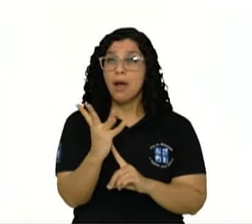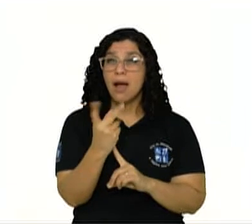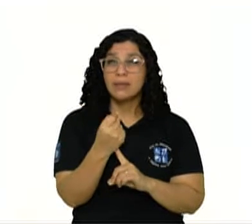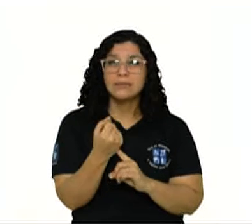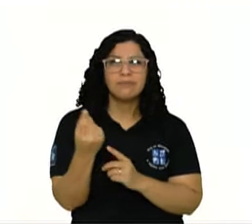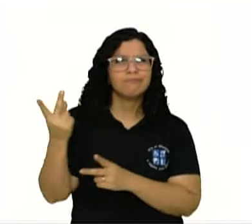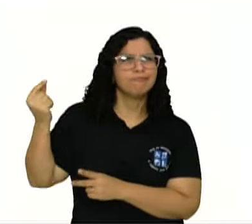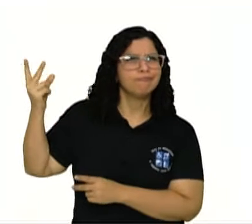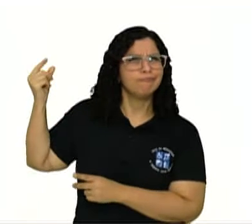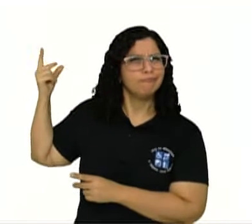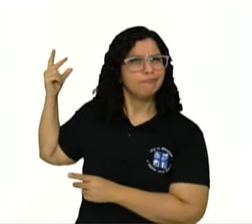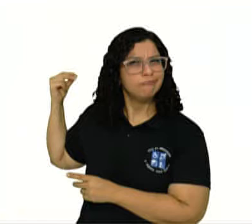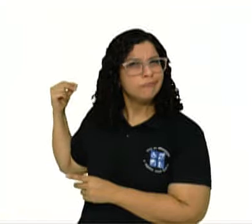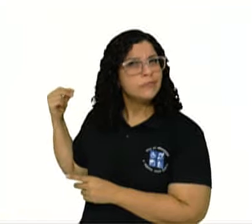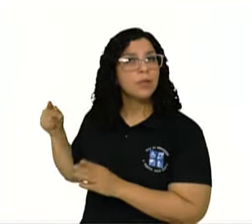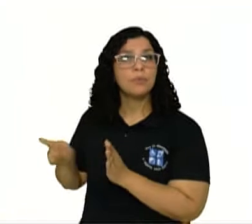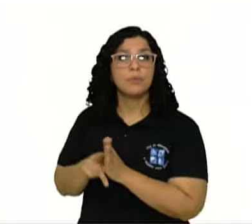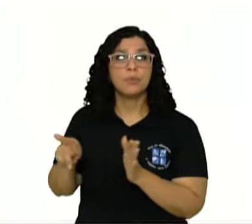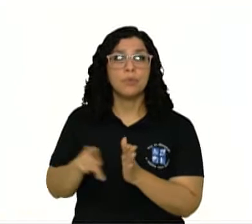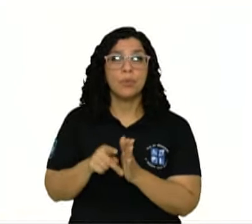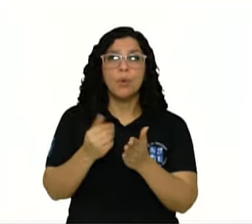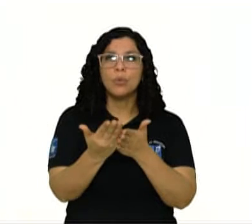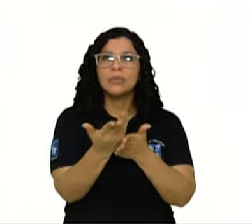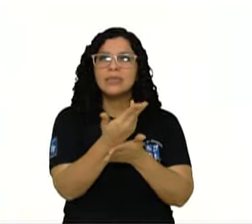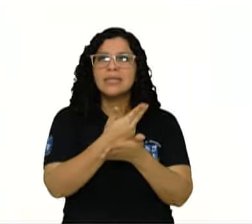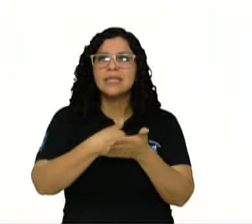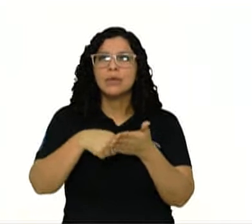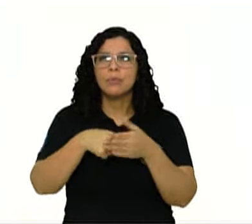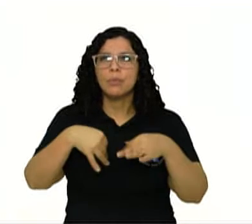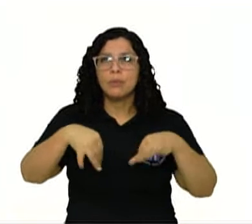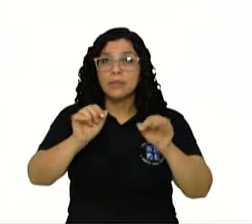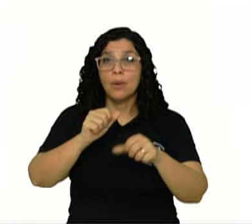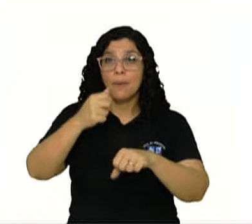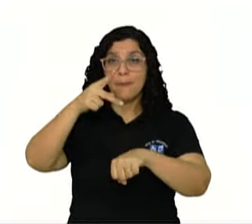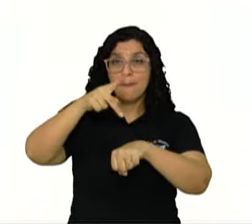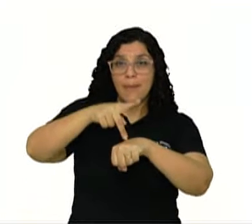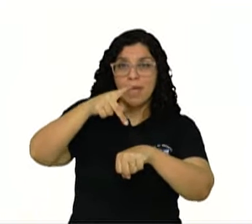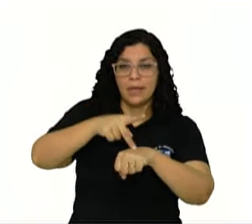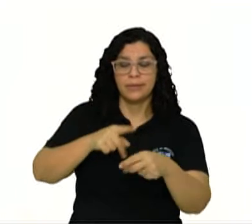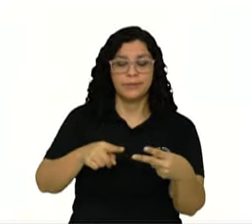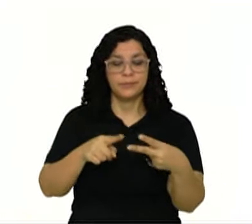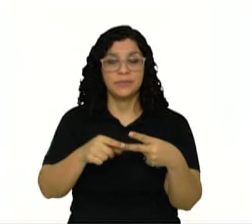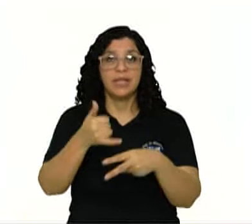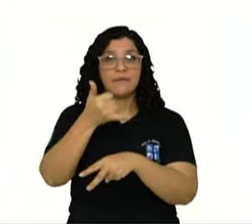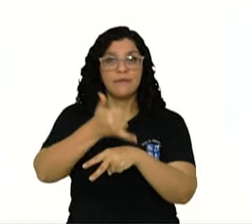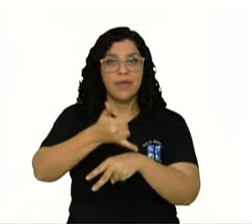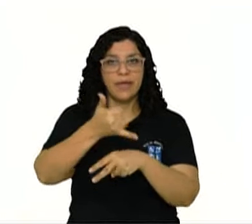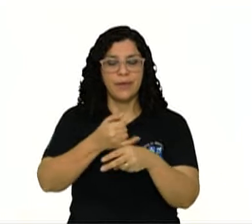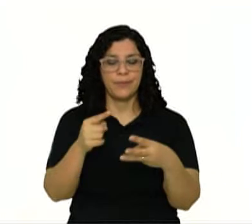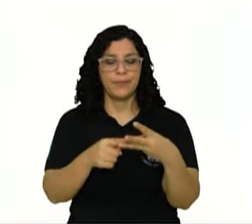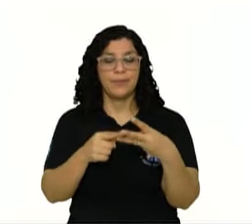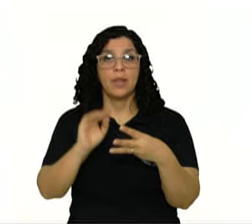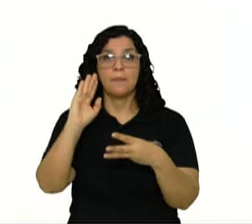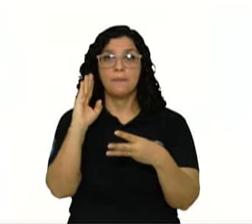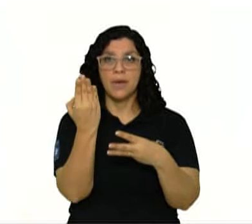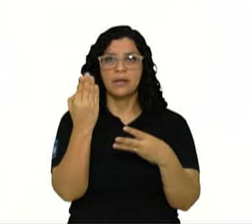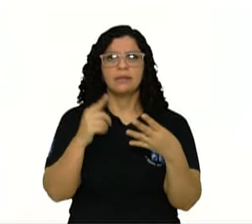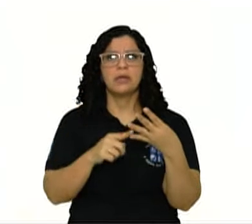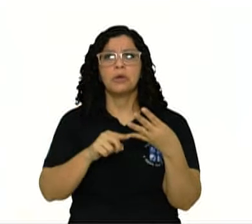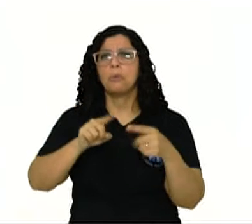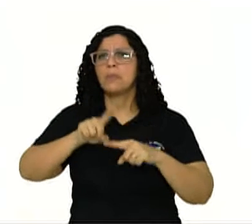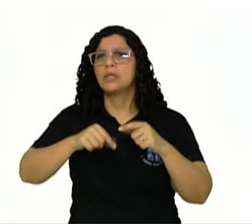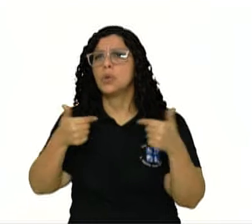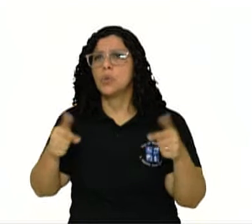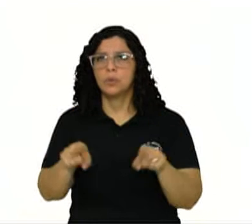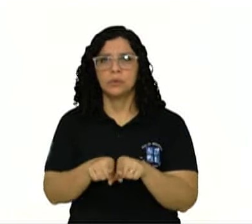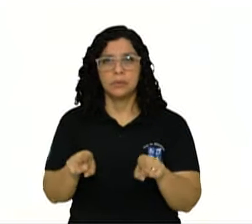antiga. A gravação de imagens sobre matrizes, seja em pedra, metal, madeira ou outra materialidade,